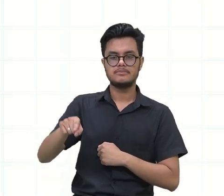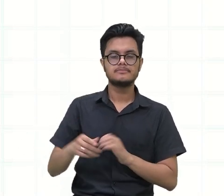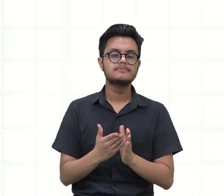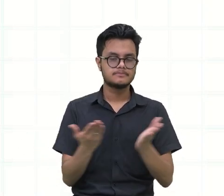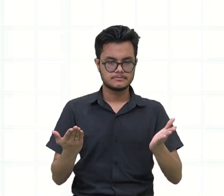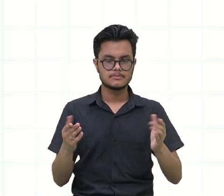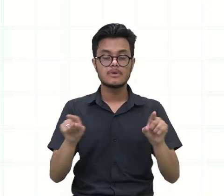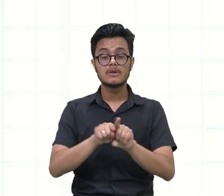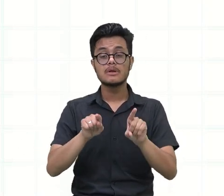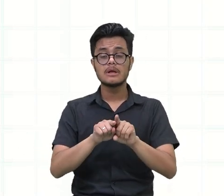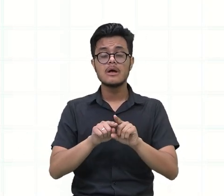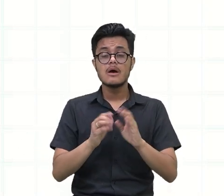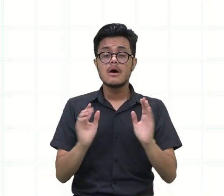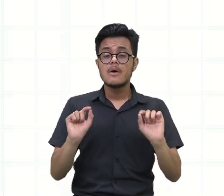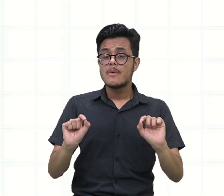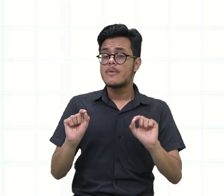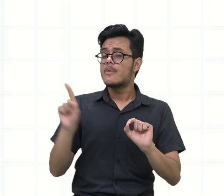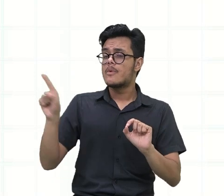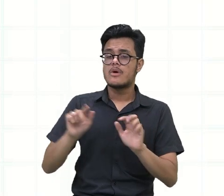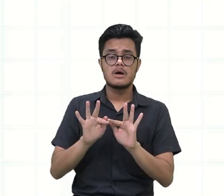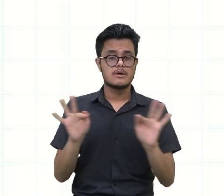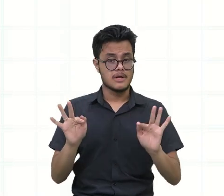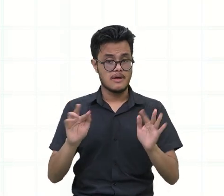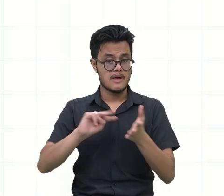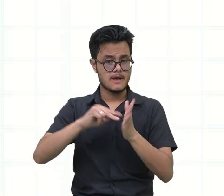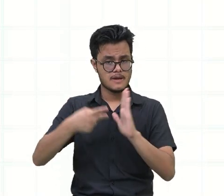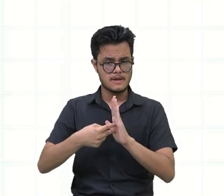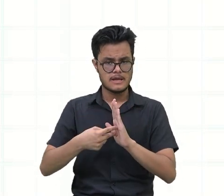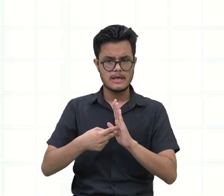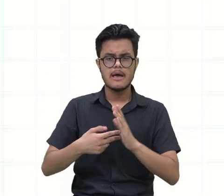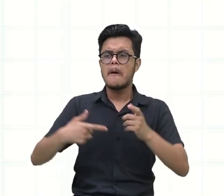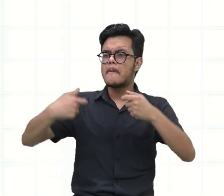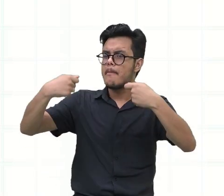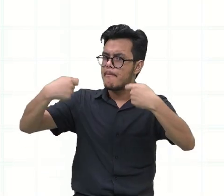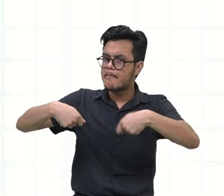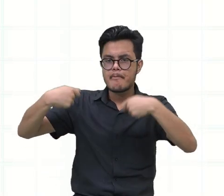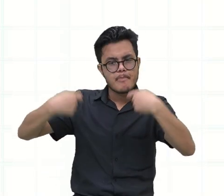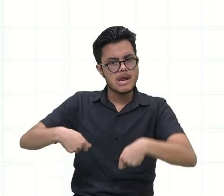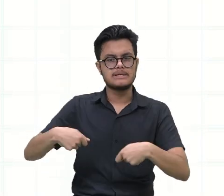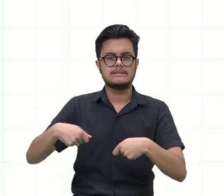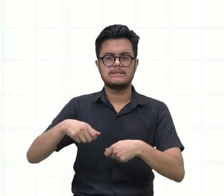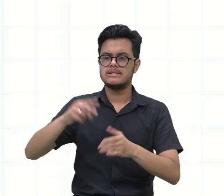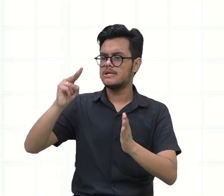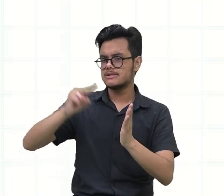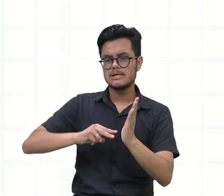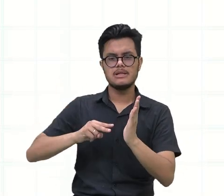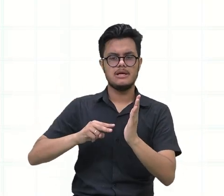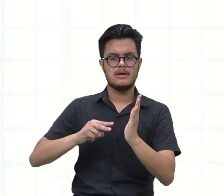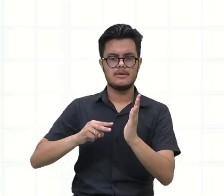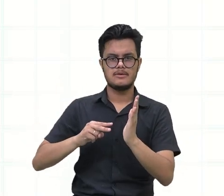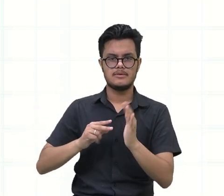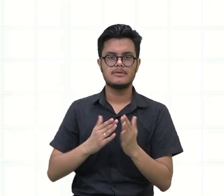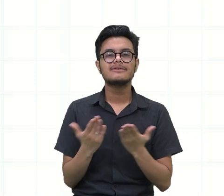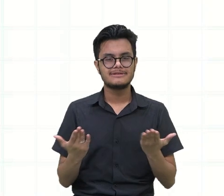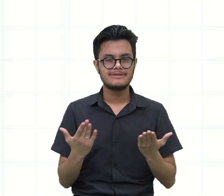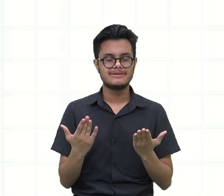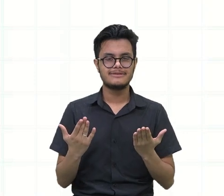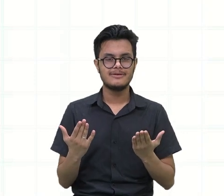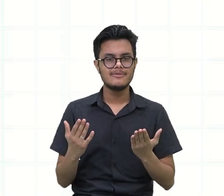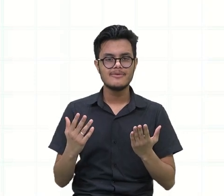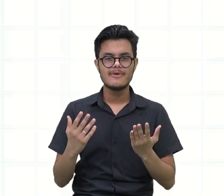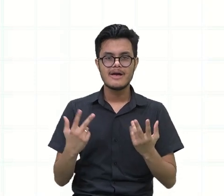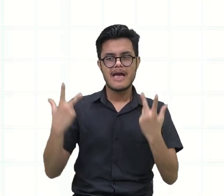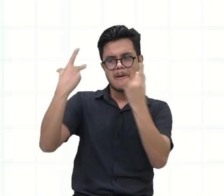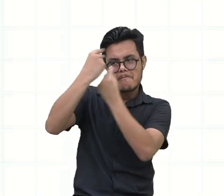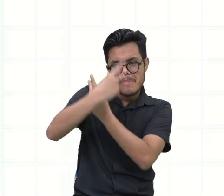mostrando que quando você diz você tem de ler, você nota o sentido persuasivo,